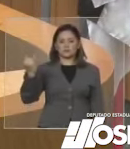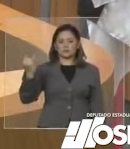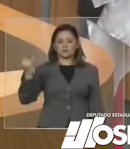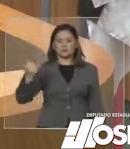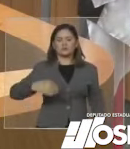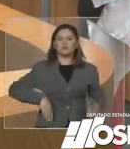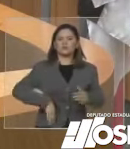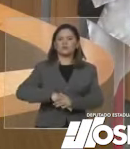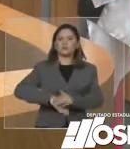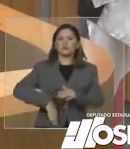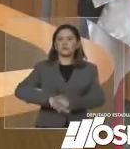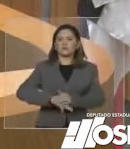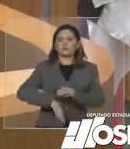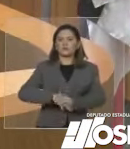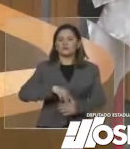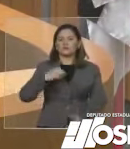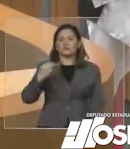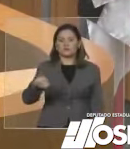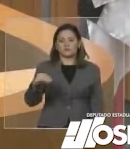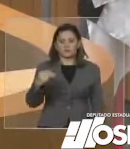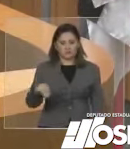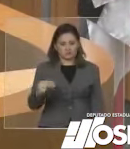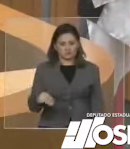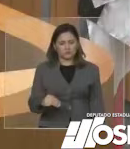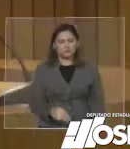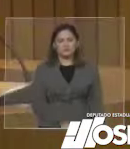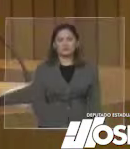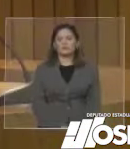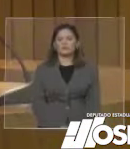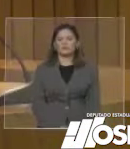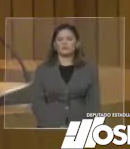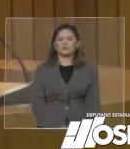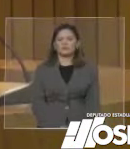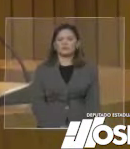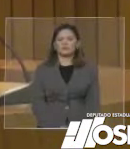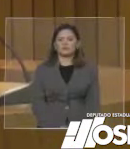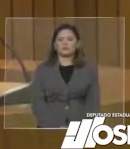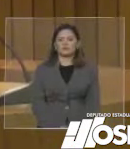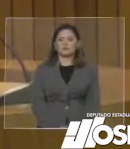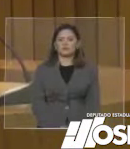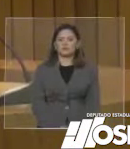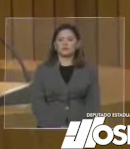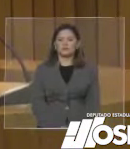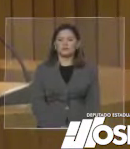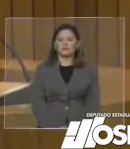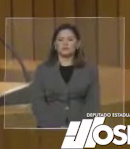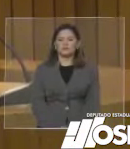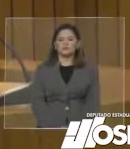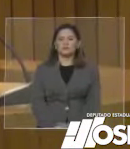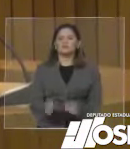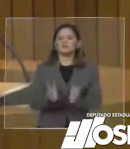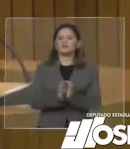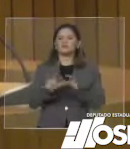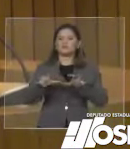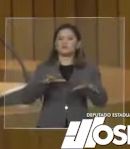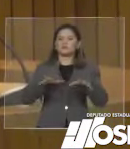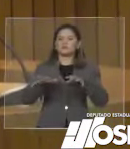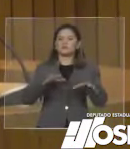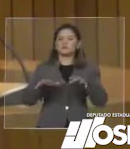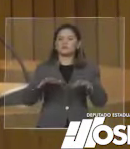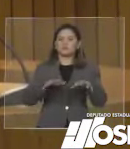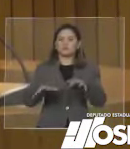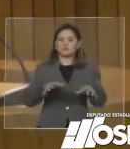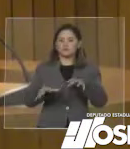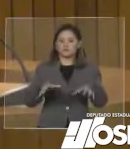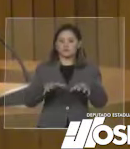futebol maranhense está vivendo através do nosso clube Sampaio Corrêa. Clube